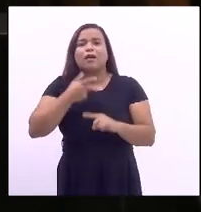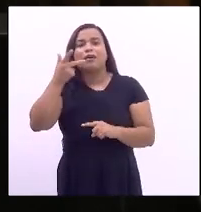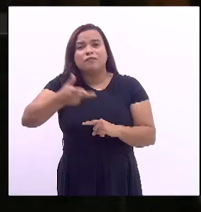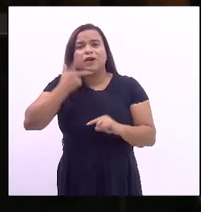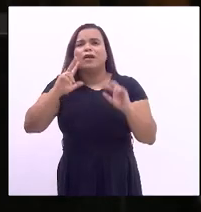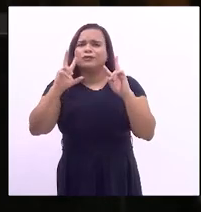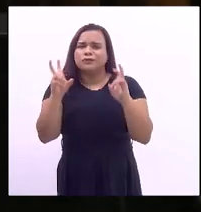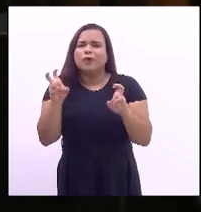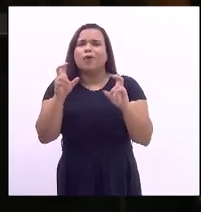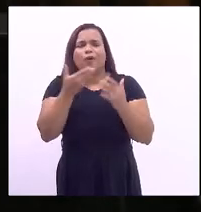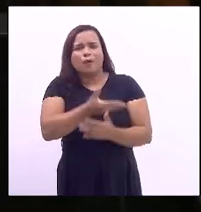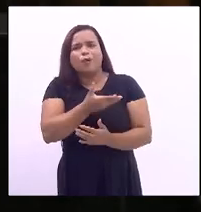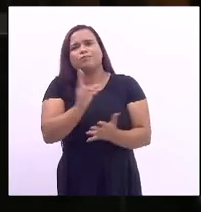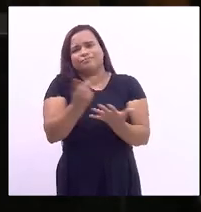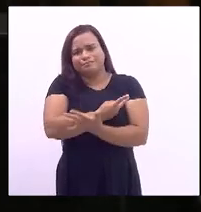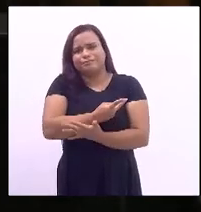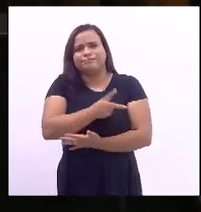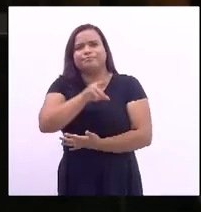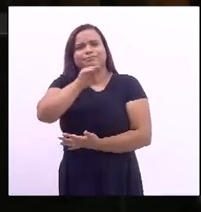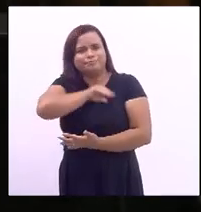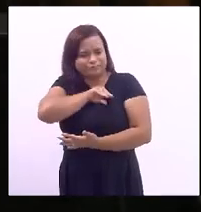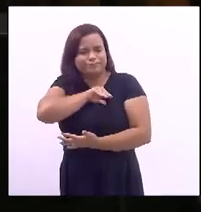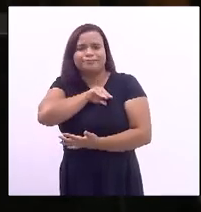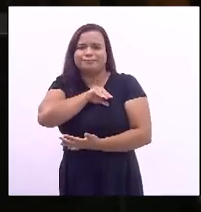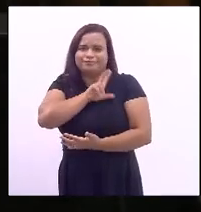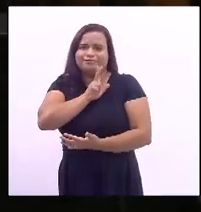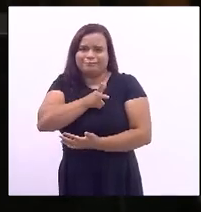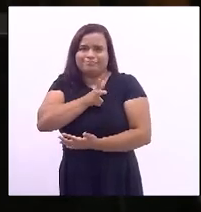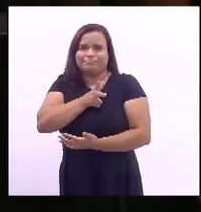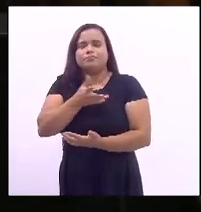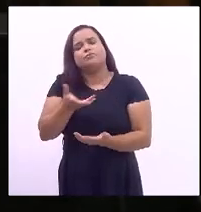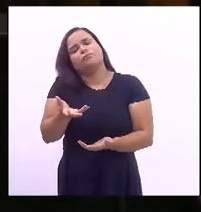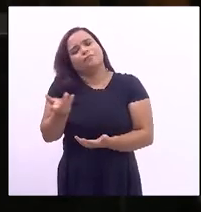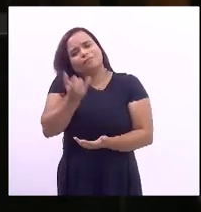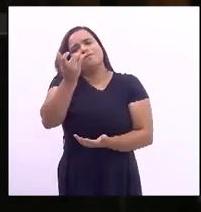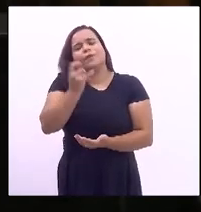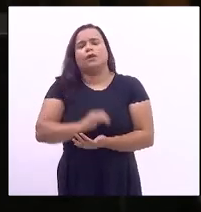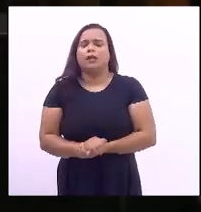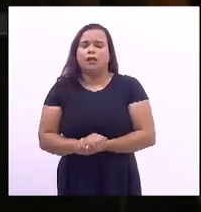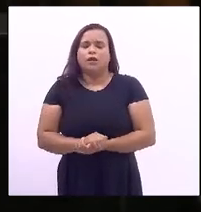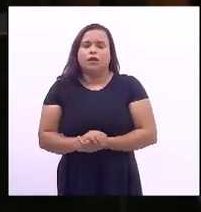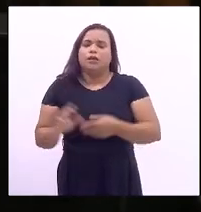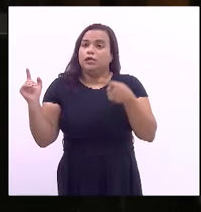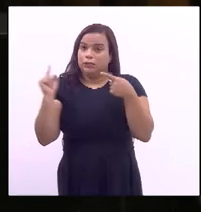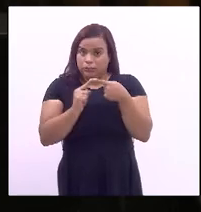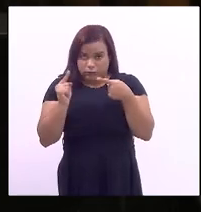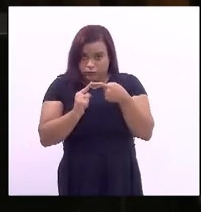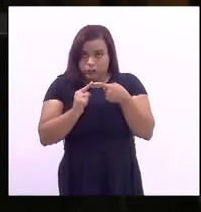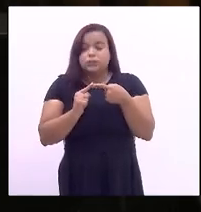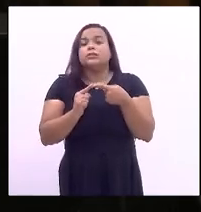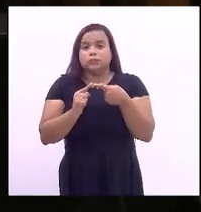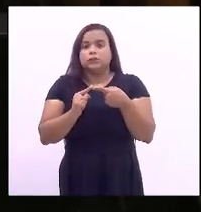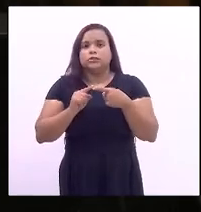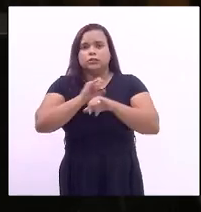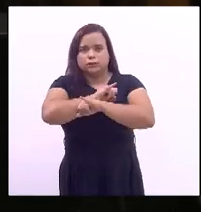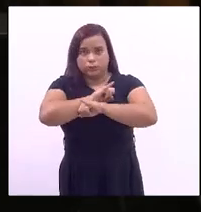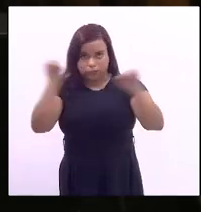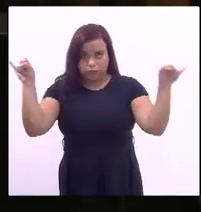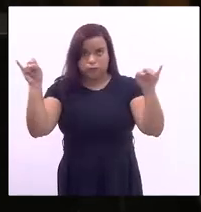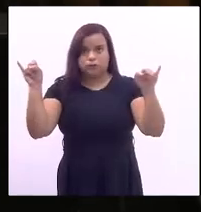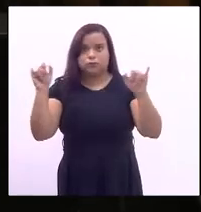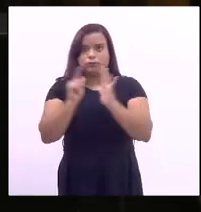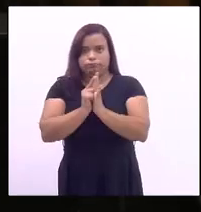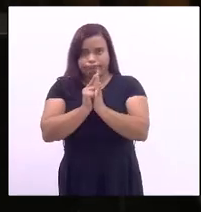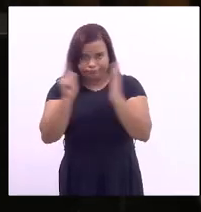desse tema desse assunto muito importante primeiro que eu vi nos noticiários